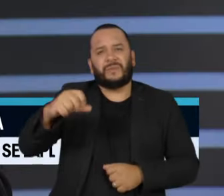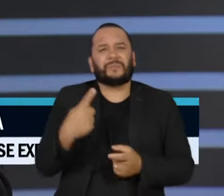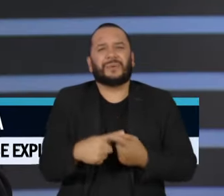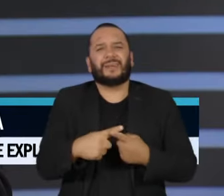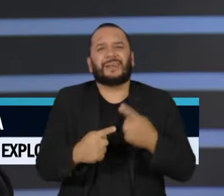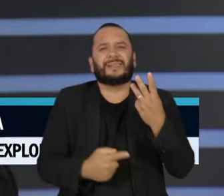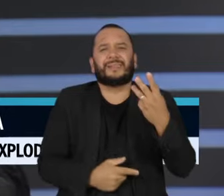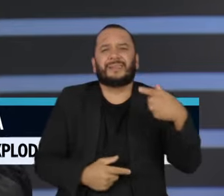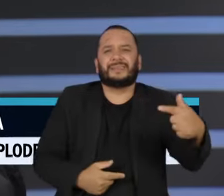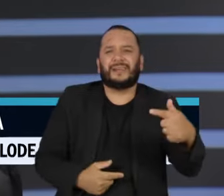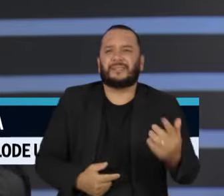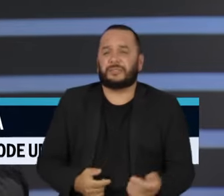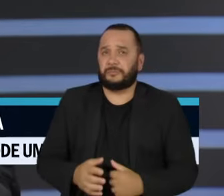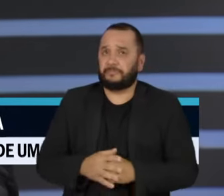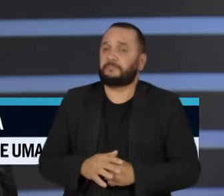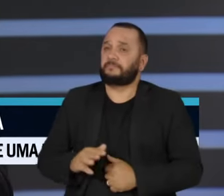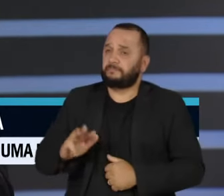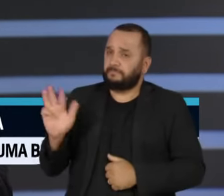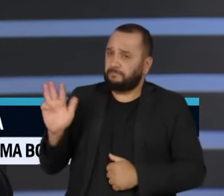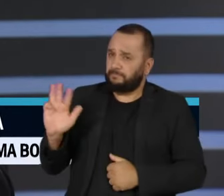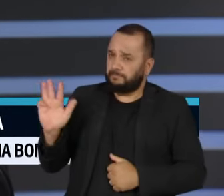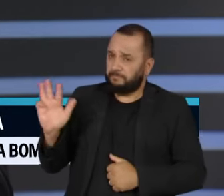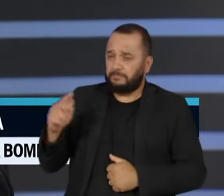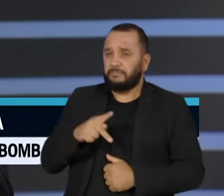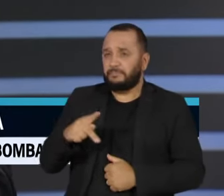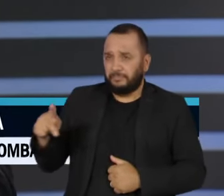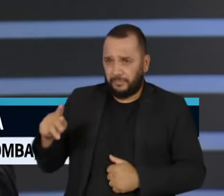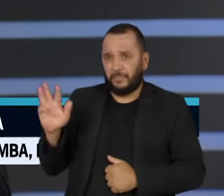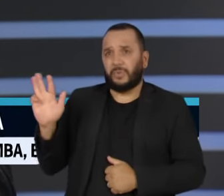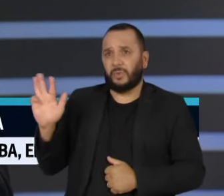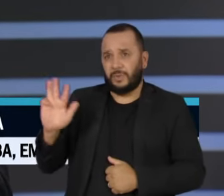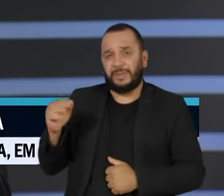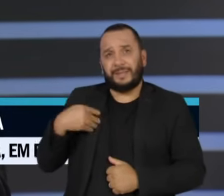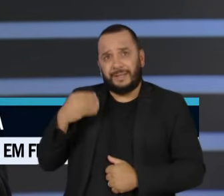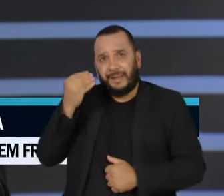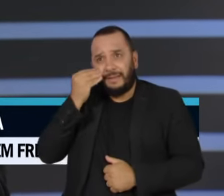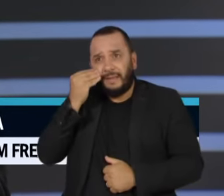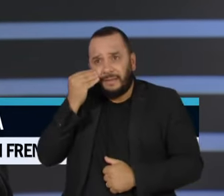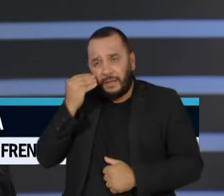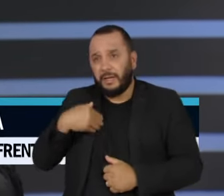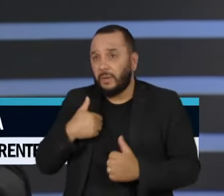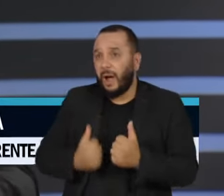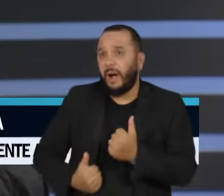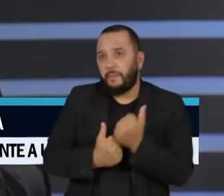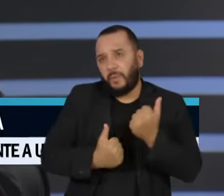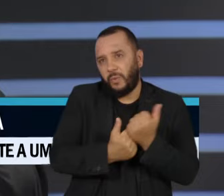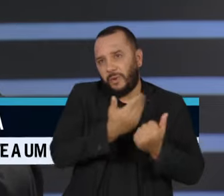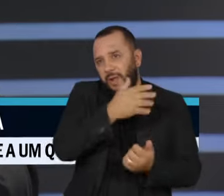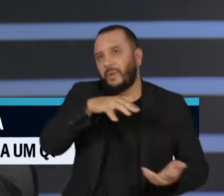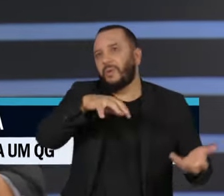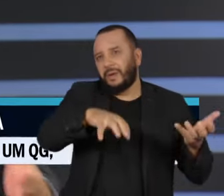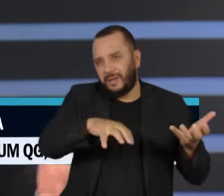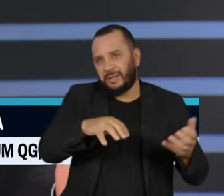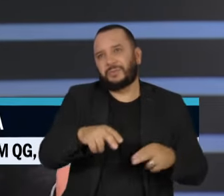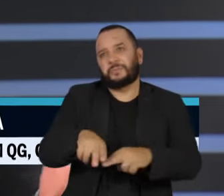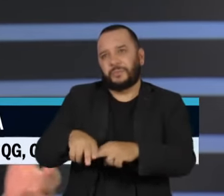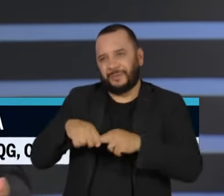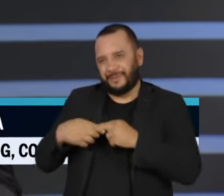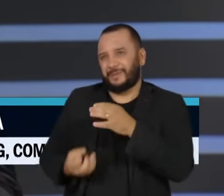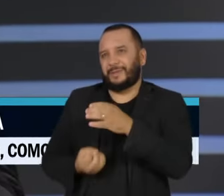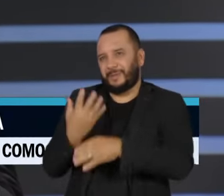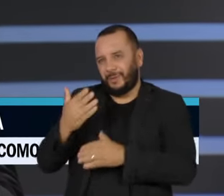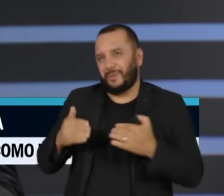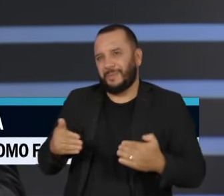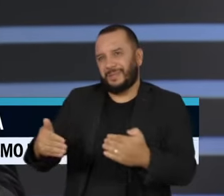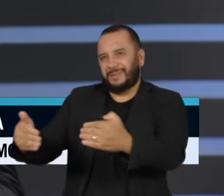governo Lula, né, o presidente eleito, está tentando garantir uma base no Congresso Nacional e aí está ampliando o